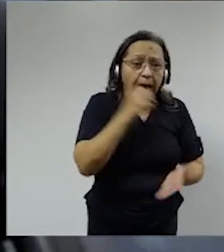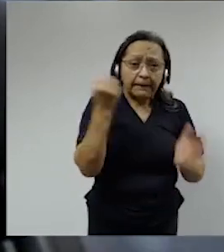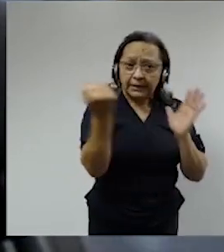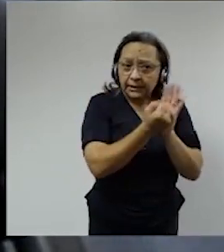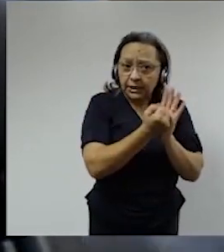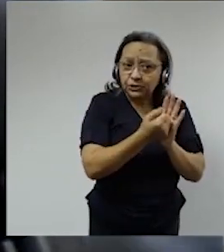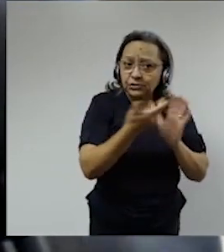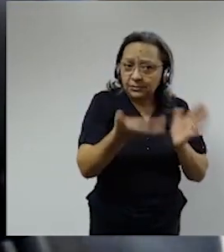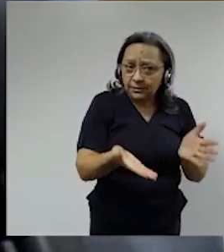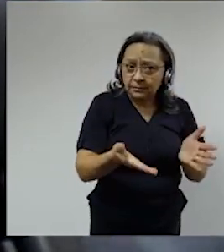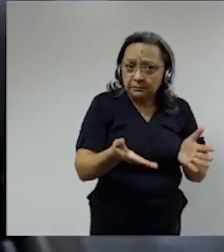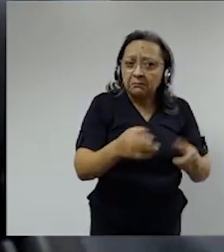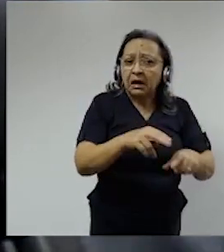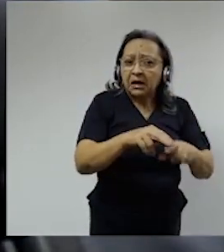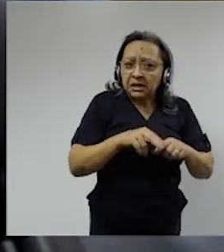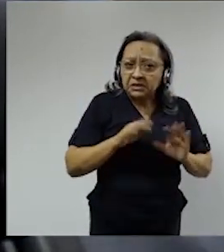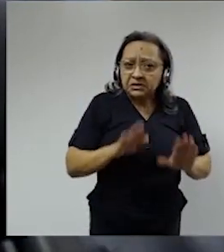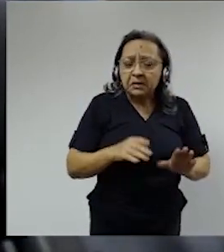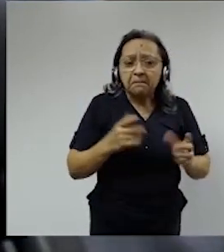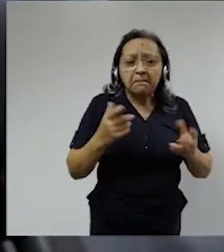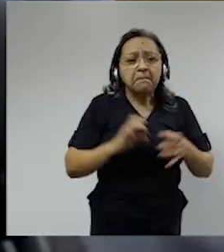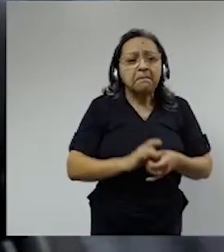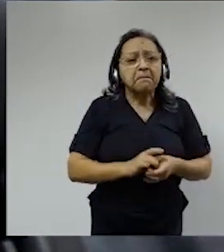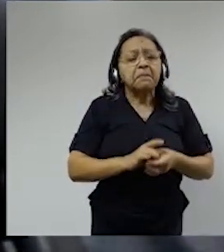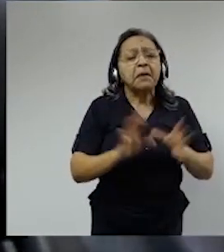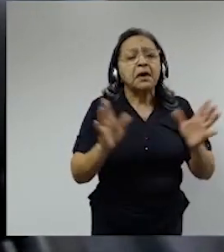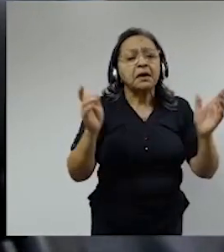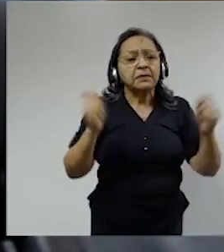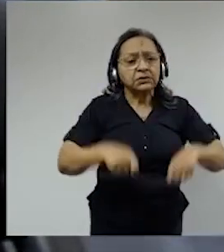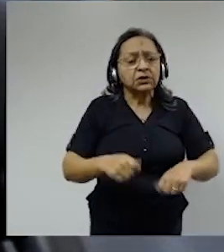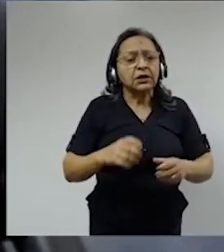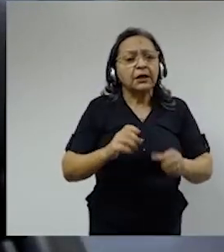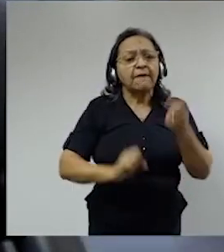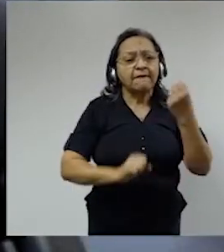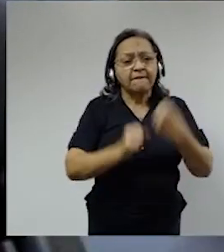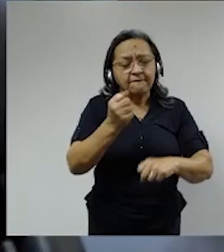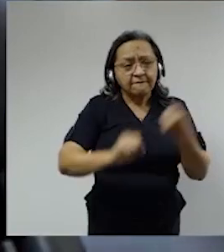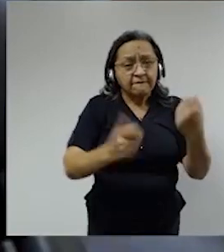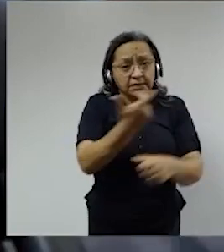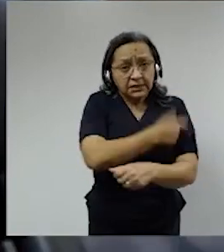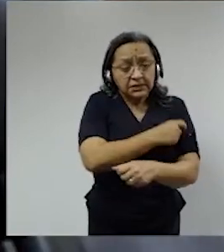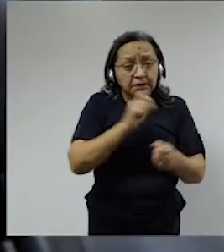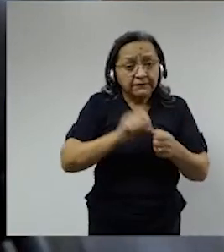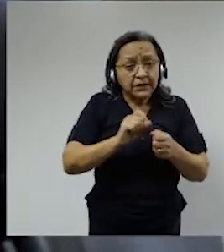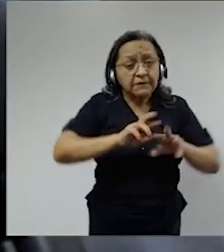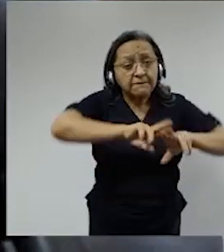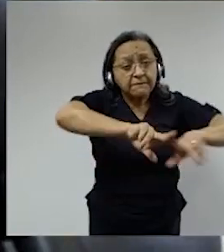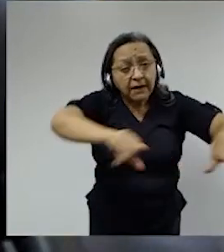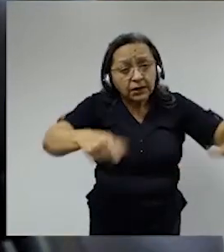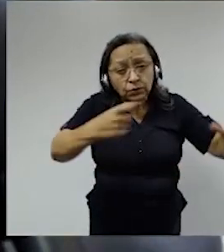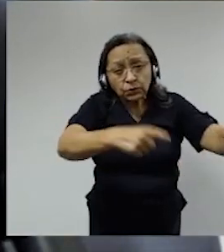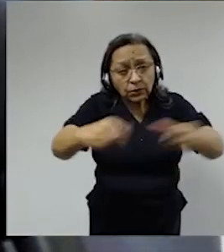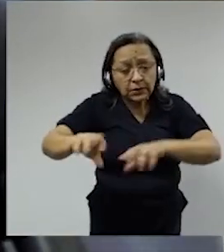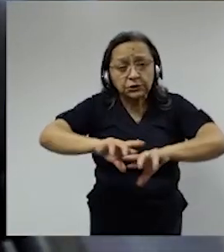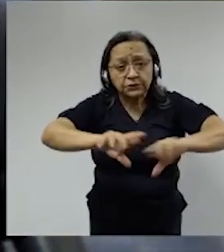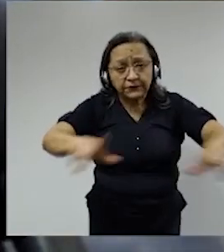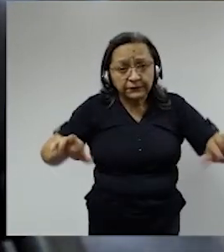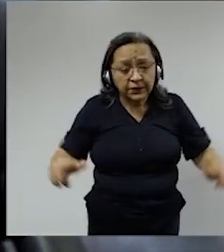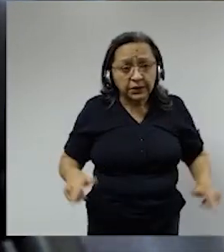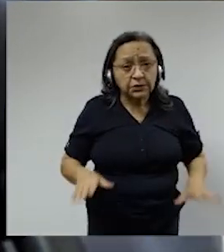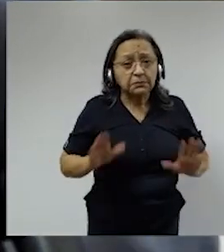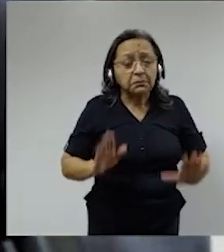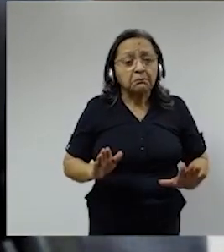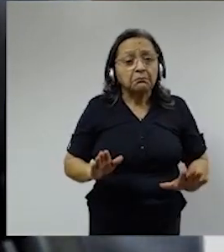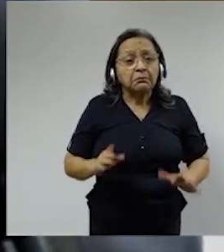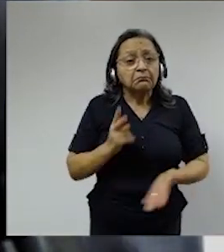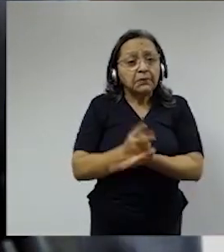para com isso se permitir que a vacina seja produzida em vários locais diferentes, já que, mesmo tendo condição